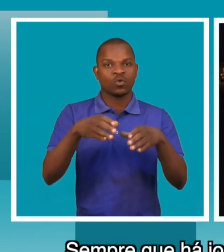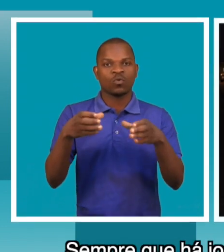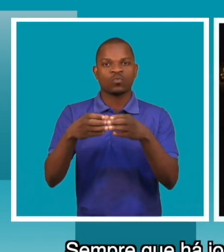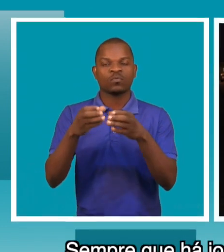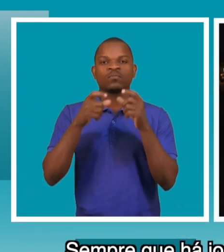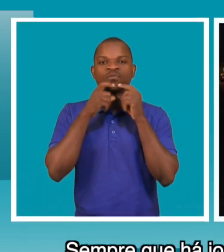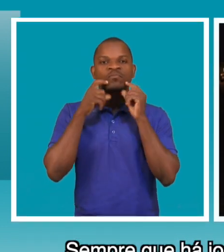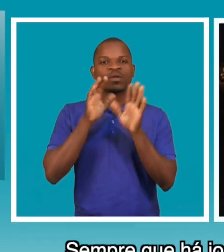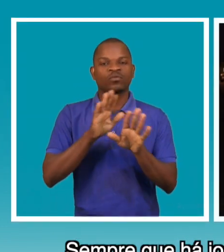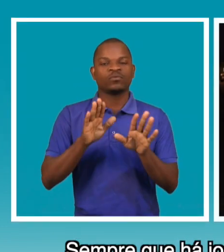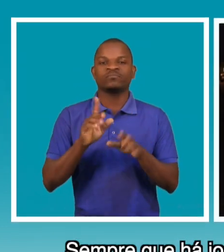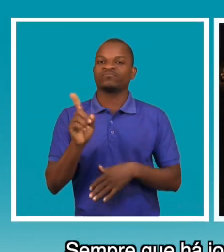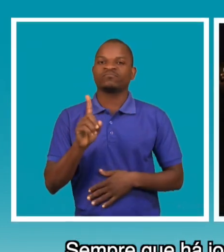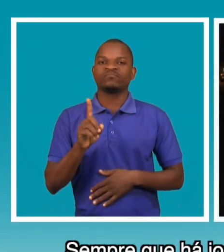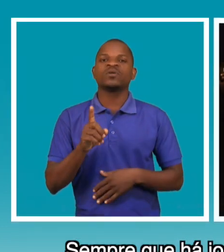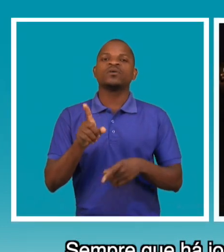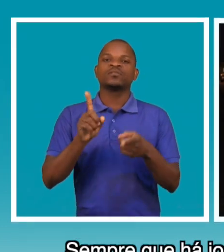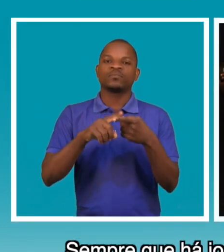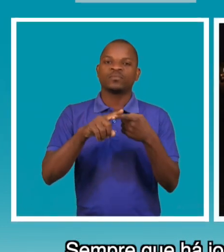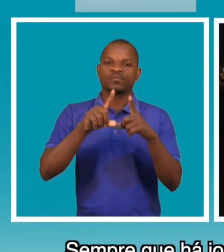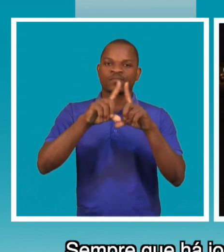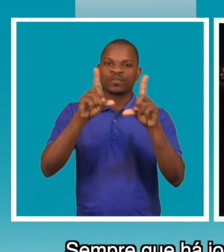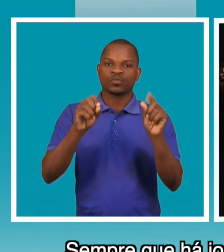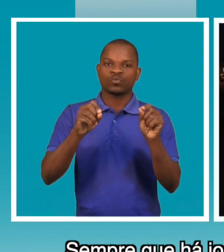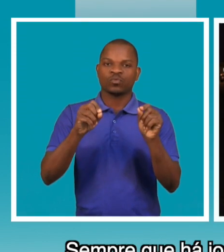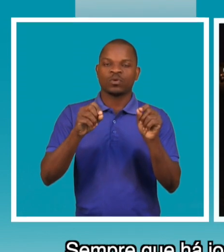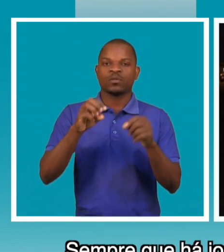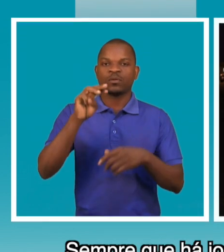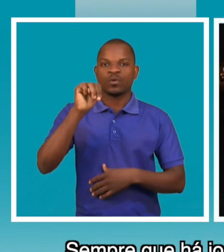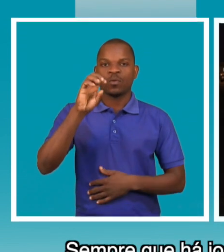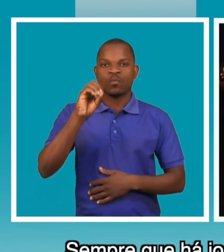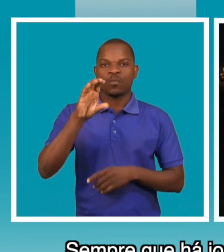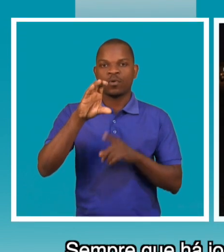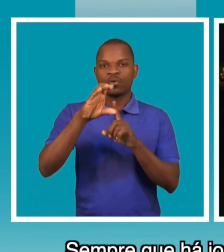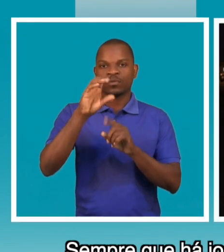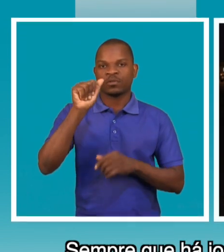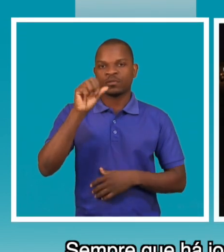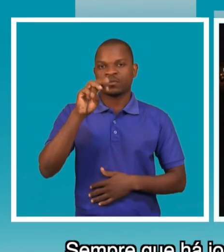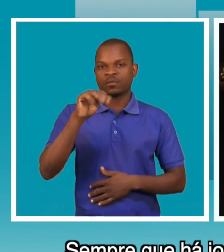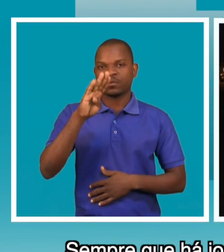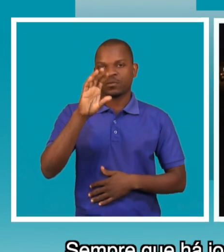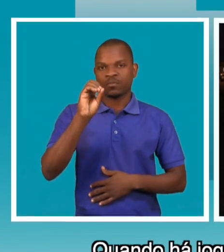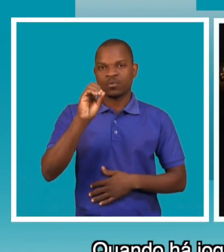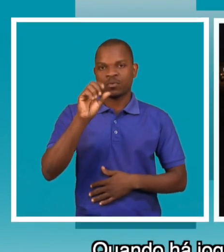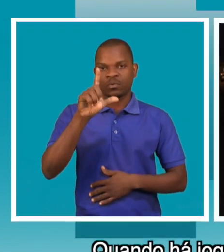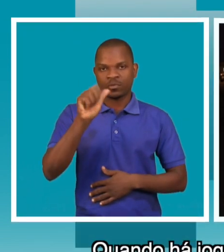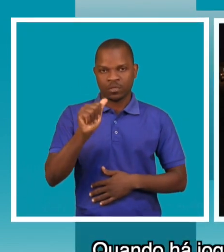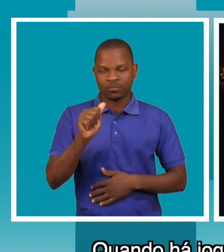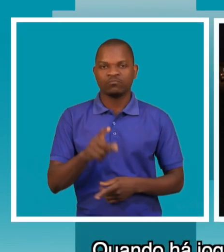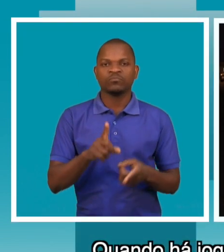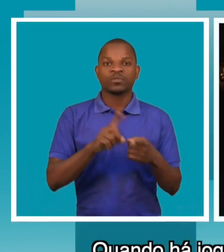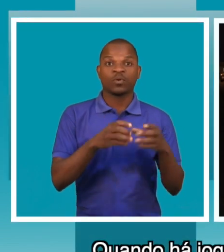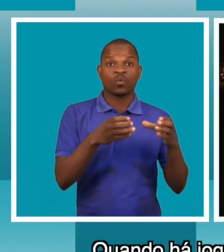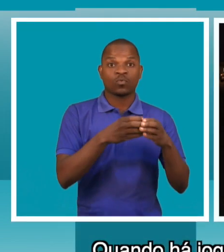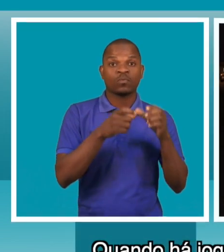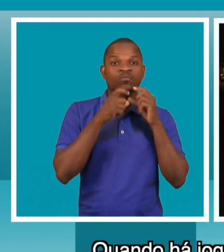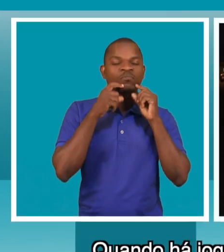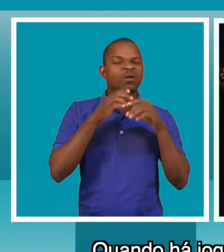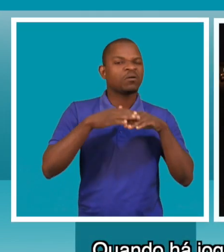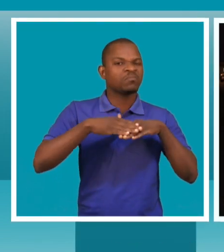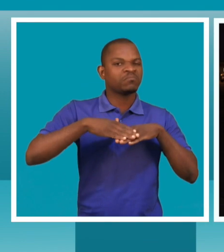não só da Seleção, jogos para promissão bola, eu tenho que vir fazer o negócio assim. Então, quando há Seleção,